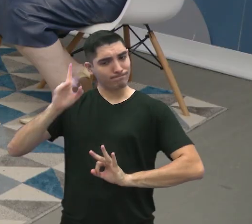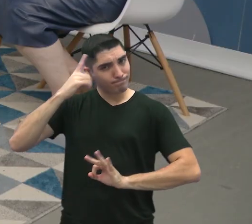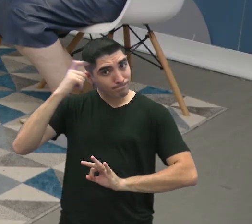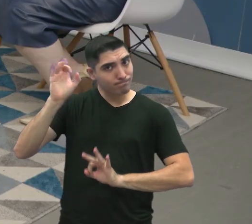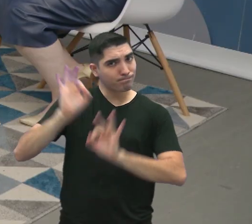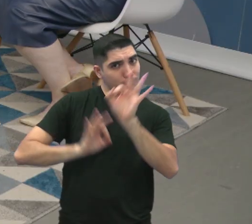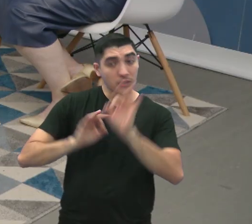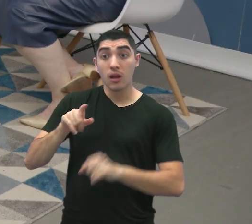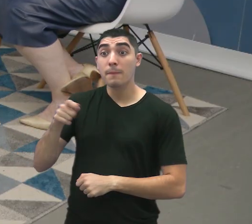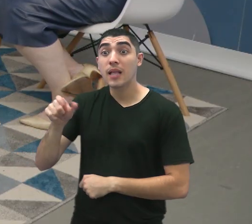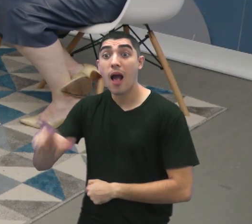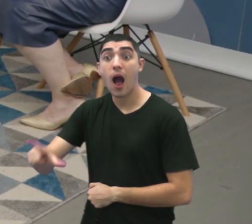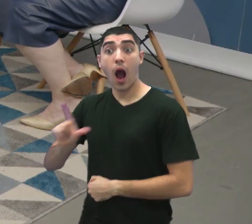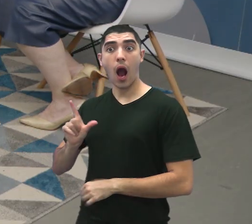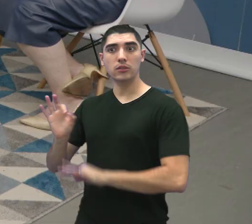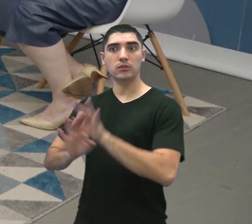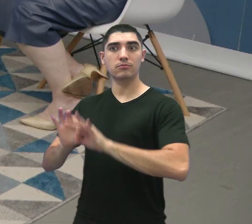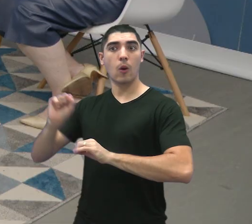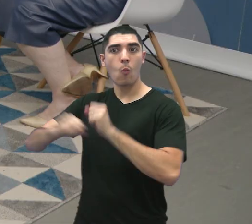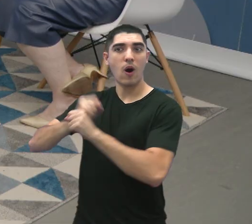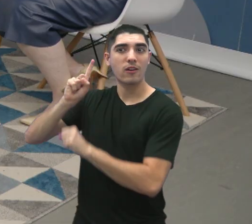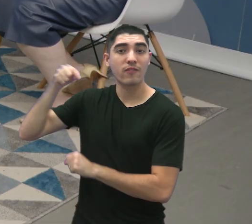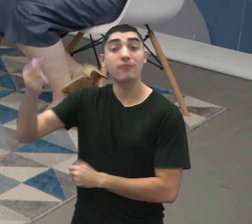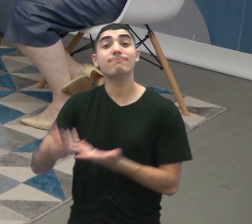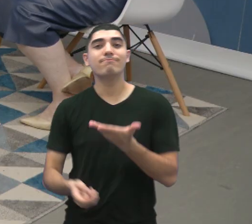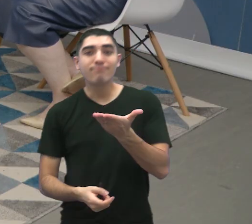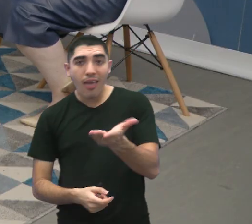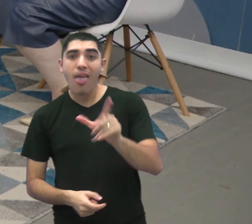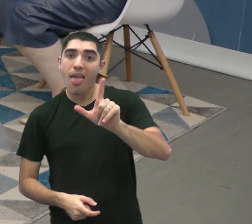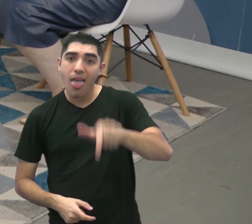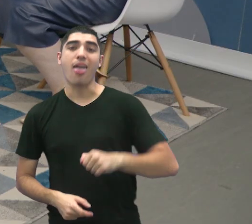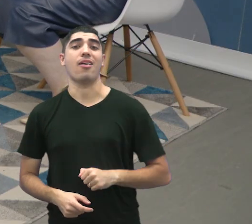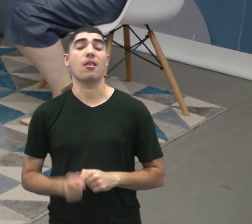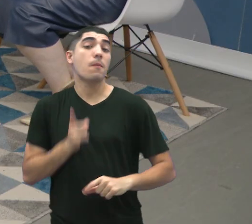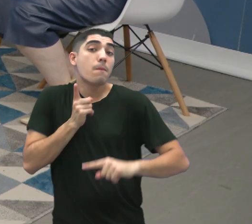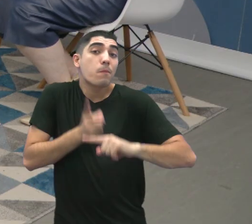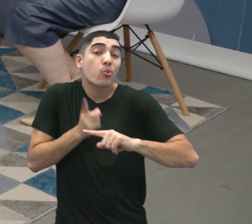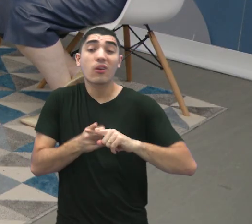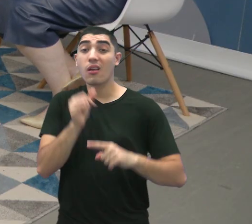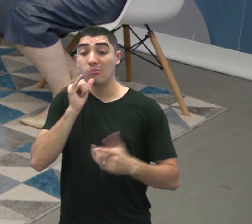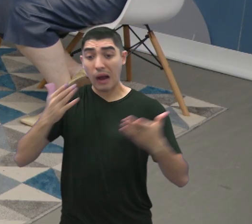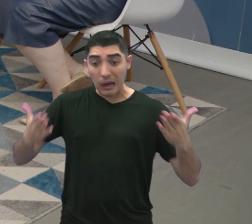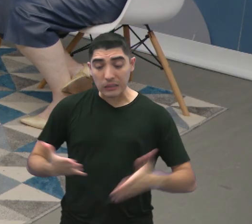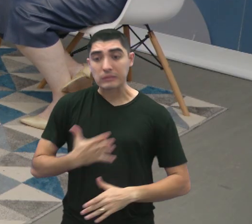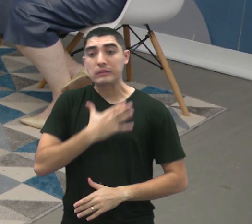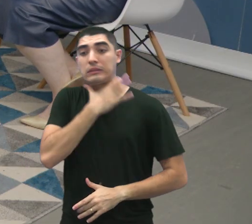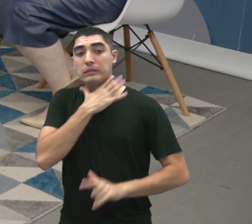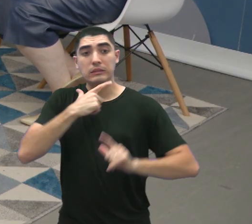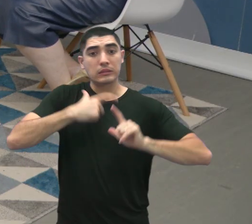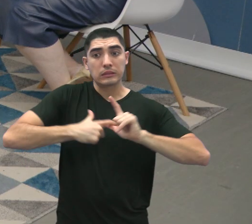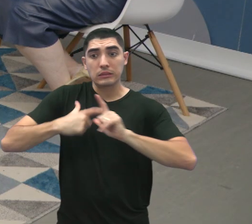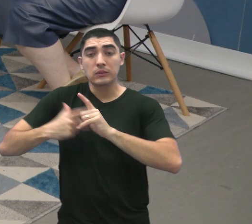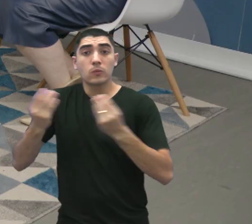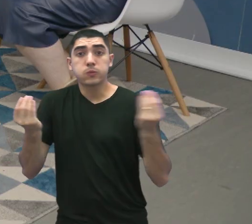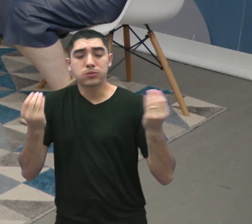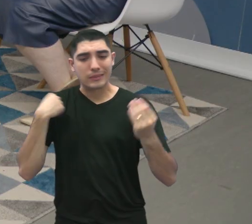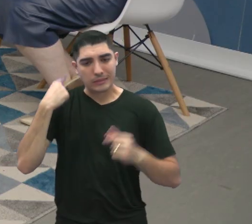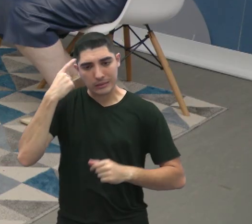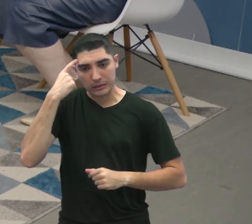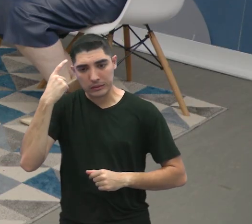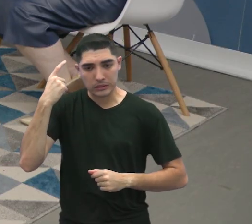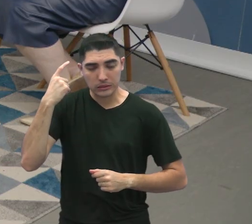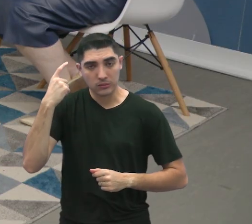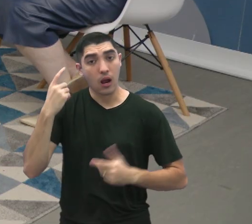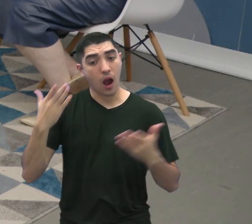né, professor? É lógico, porque e agora? Como que você está todo já endividado, como que você vai fazer? Exato. Então, é